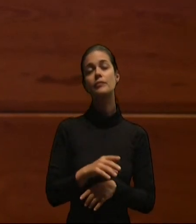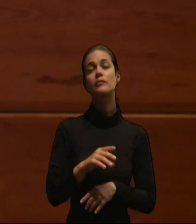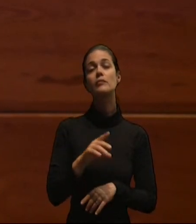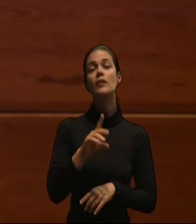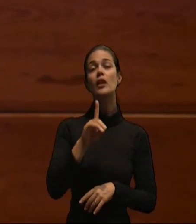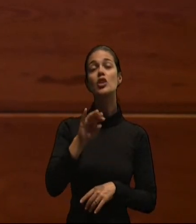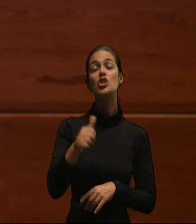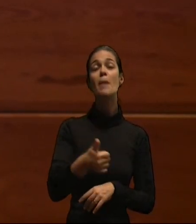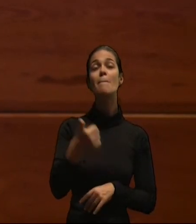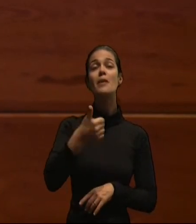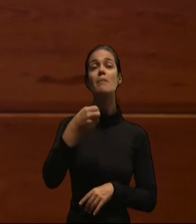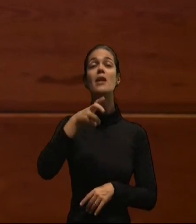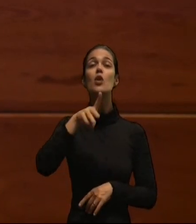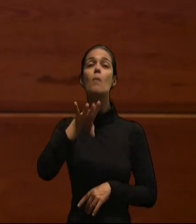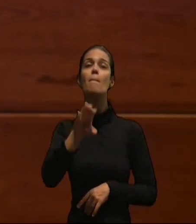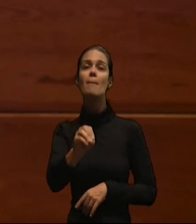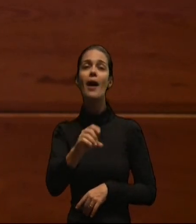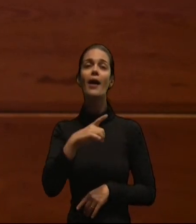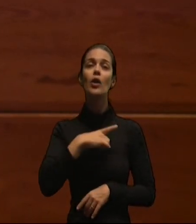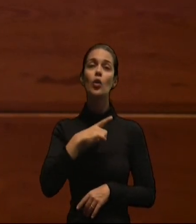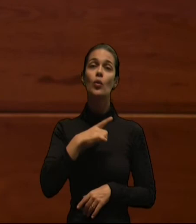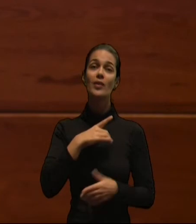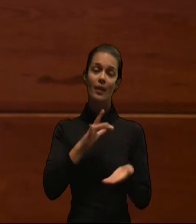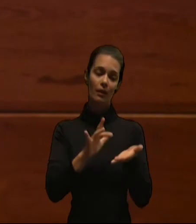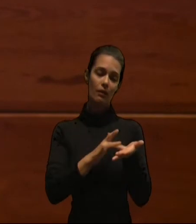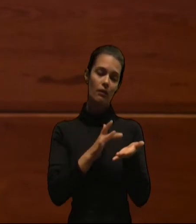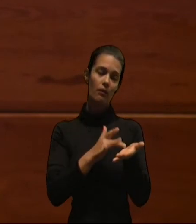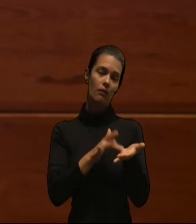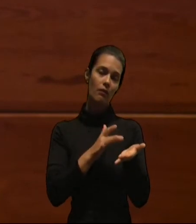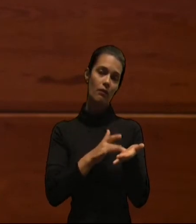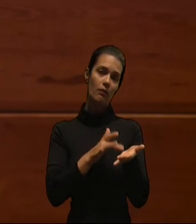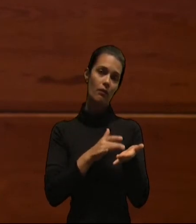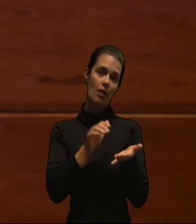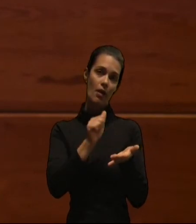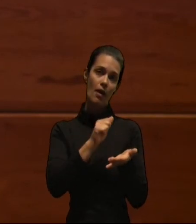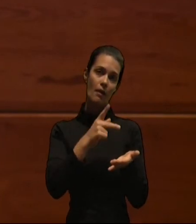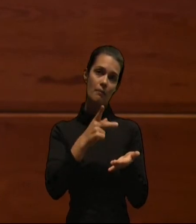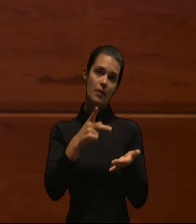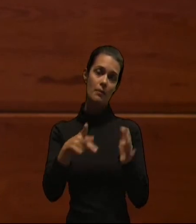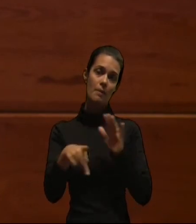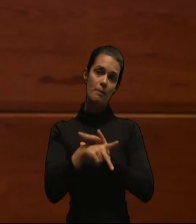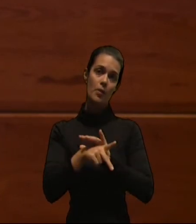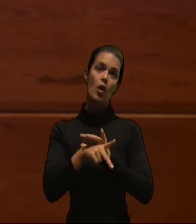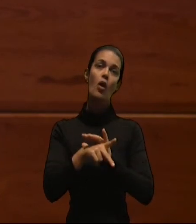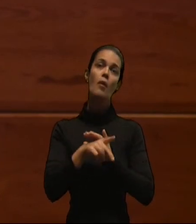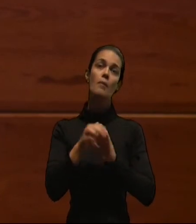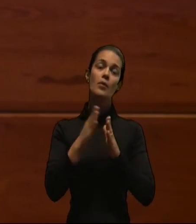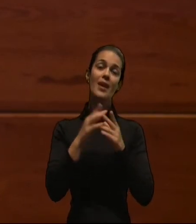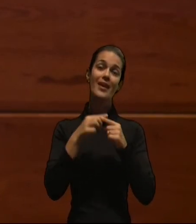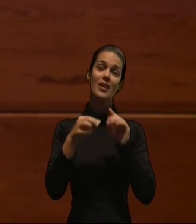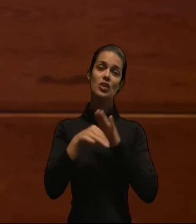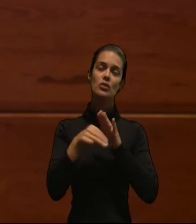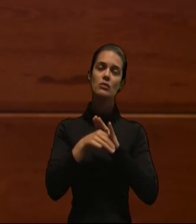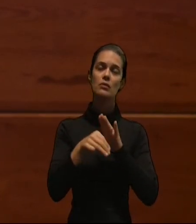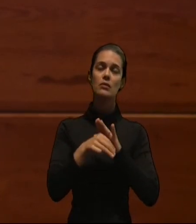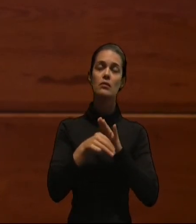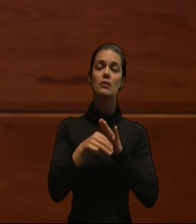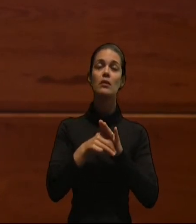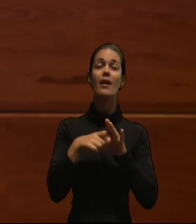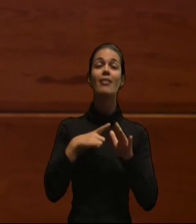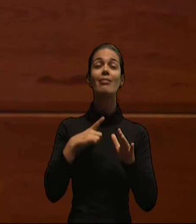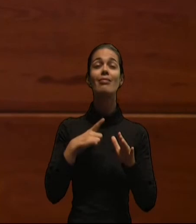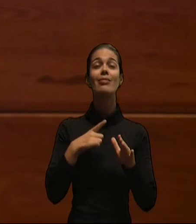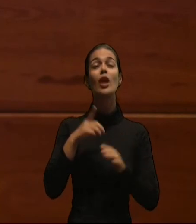que são veiculadas, você pode ter acesso às nossas devocionais, falando sobre a igreja que persevera no poder